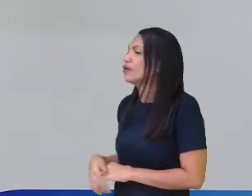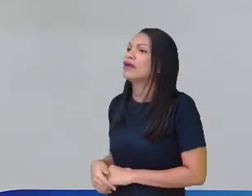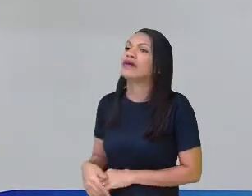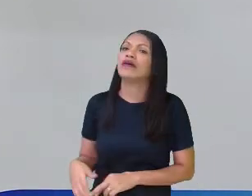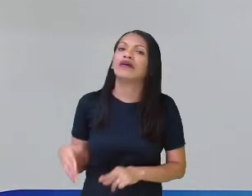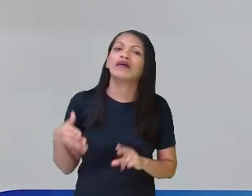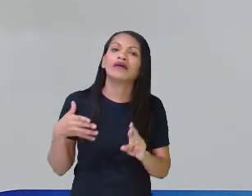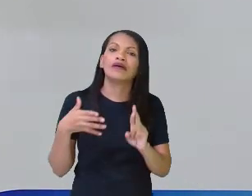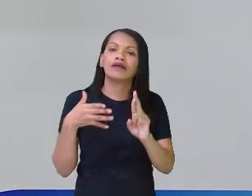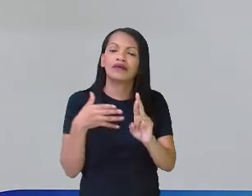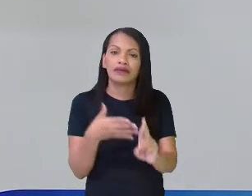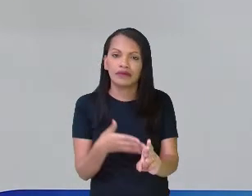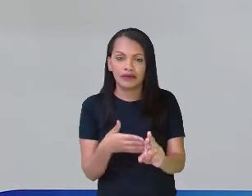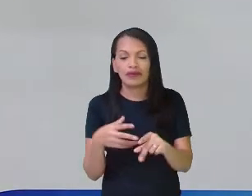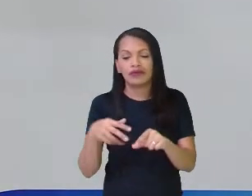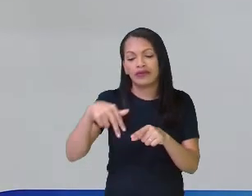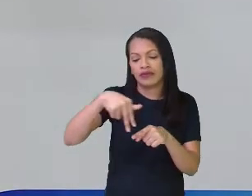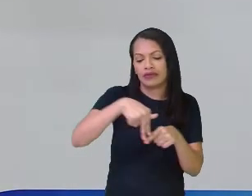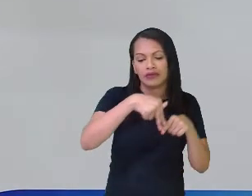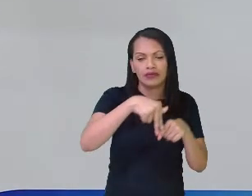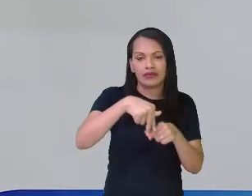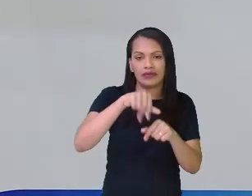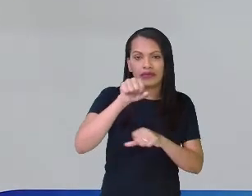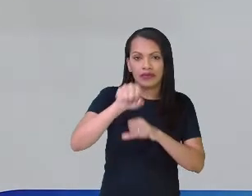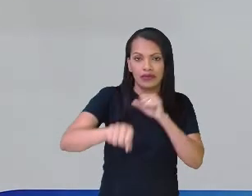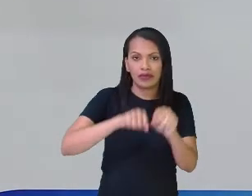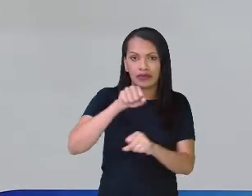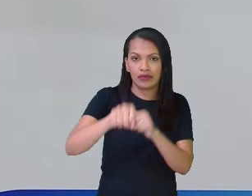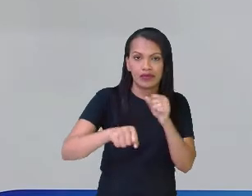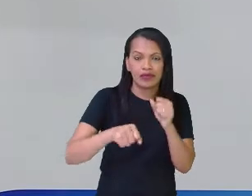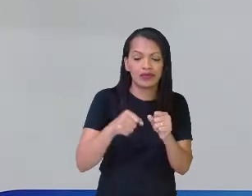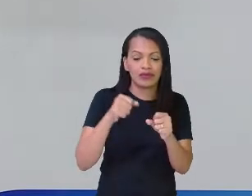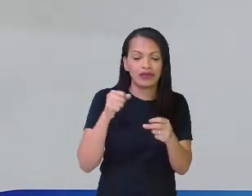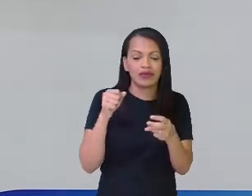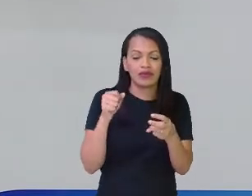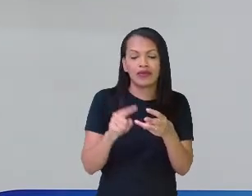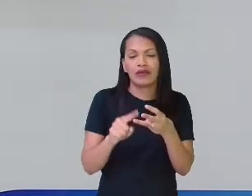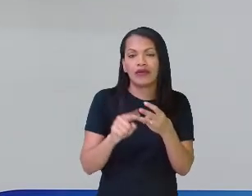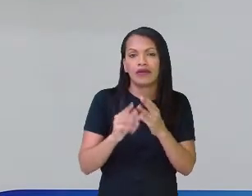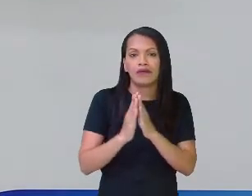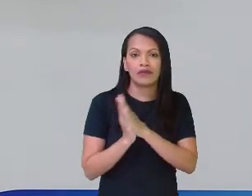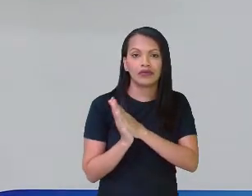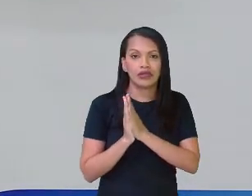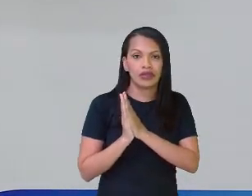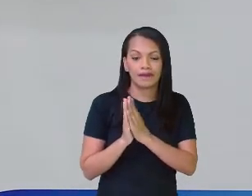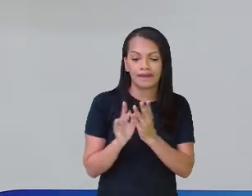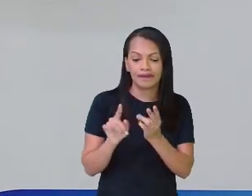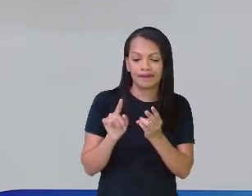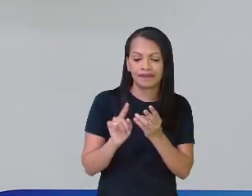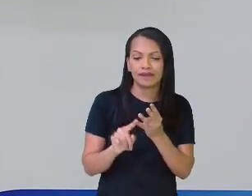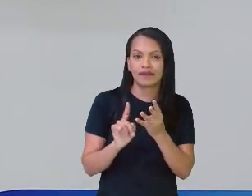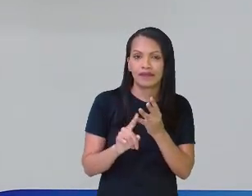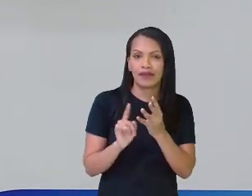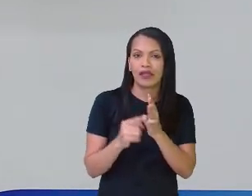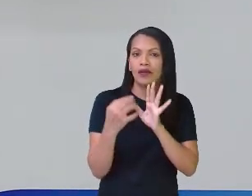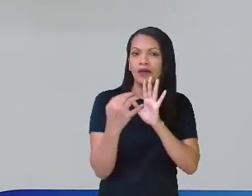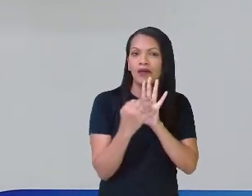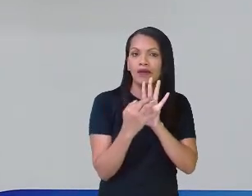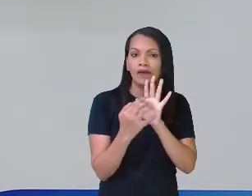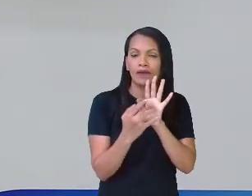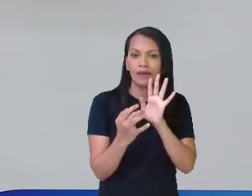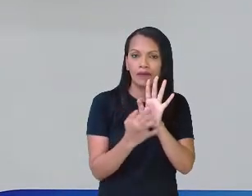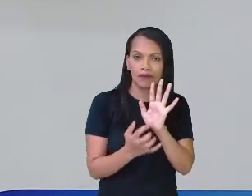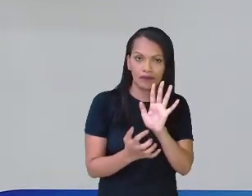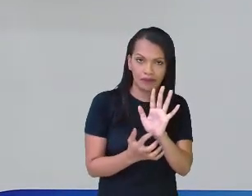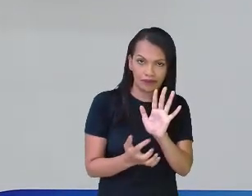o skate, a outra a bicicleta, a outra a boneca e a outra o pop-it. Fica atento a isso. As